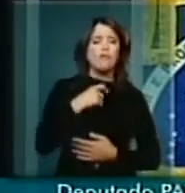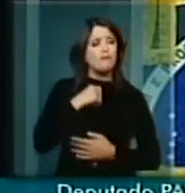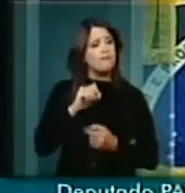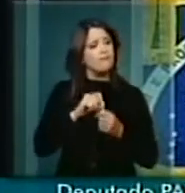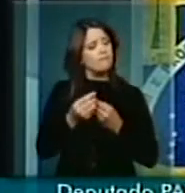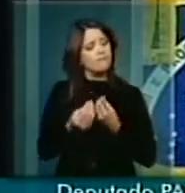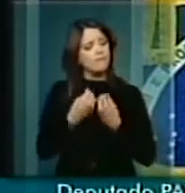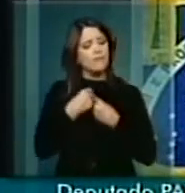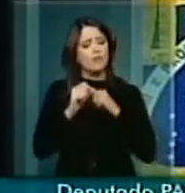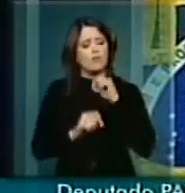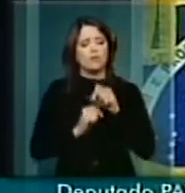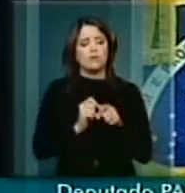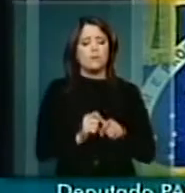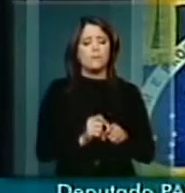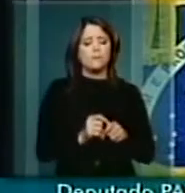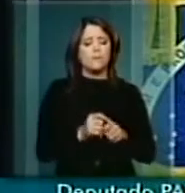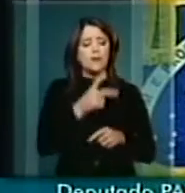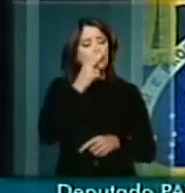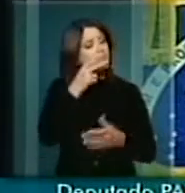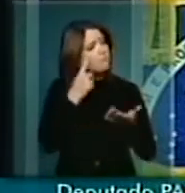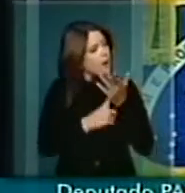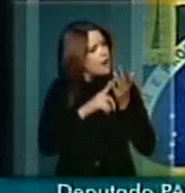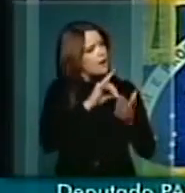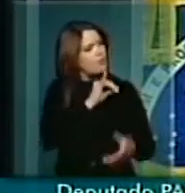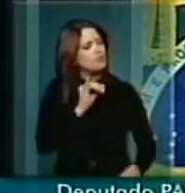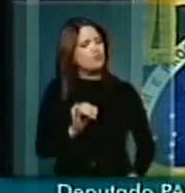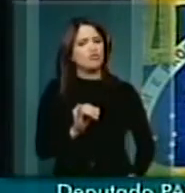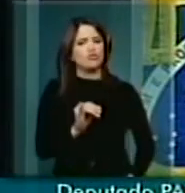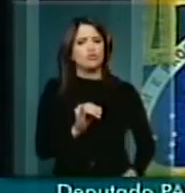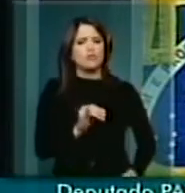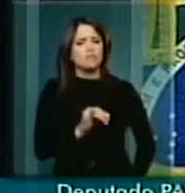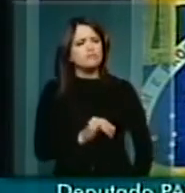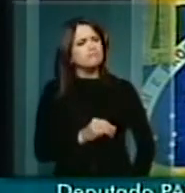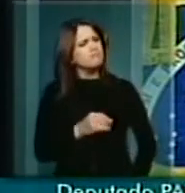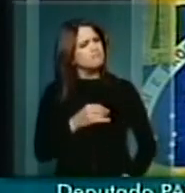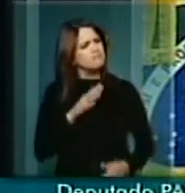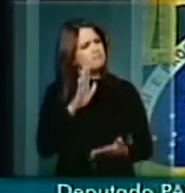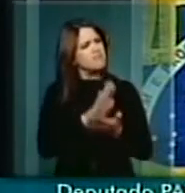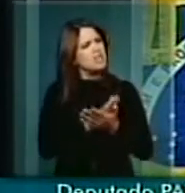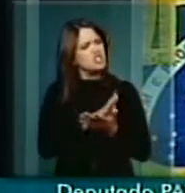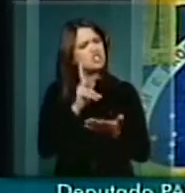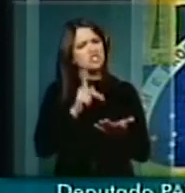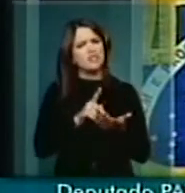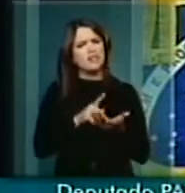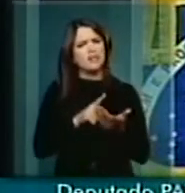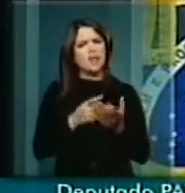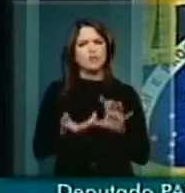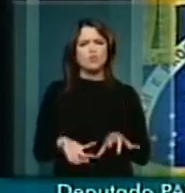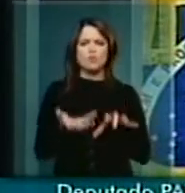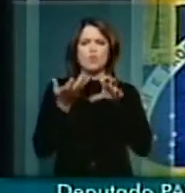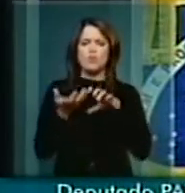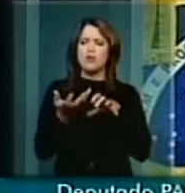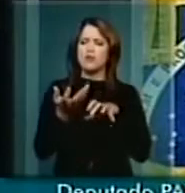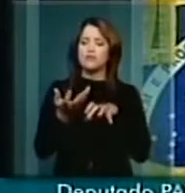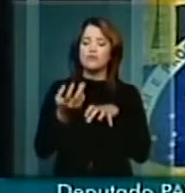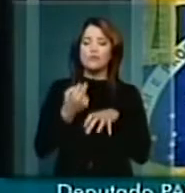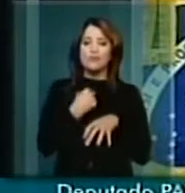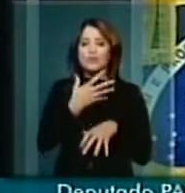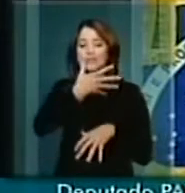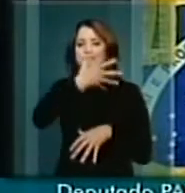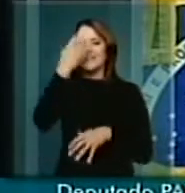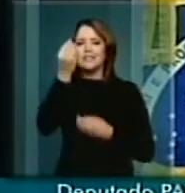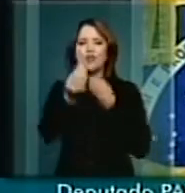faz marcar essa data, e sem dúvida alguma o Congresso Nacional não poderia